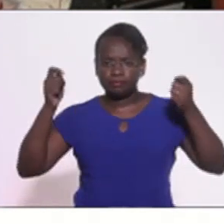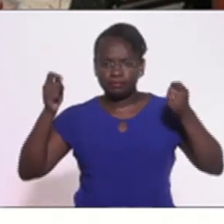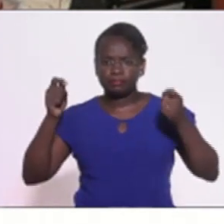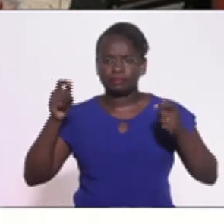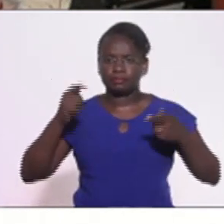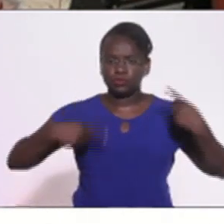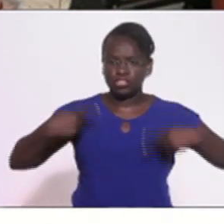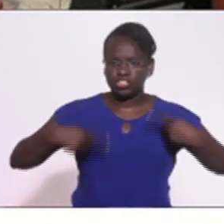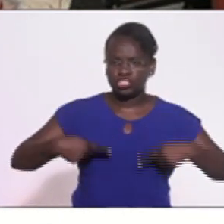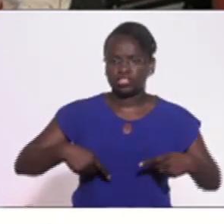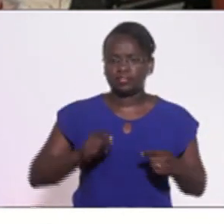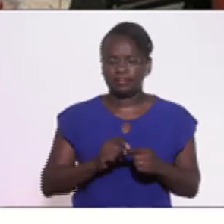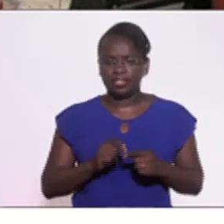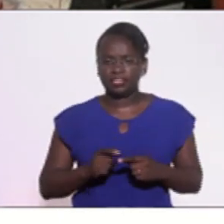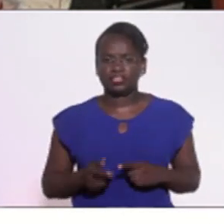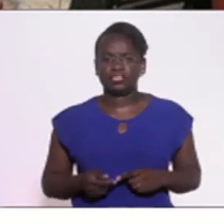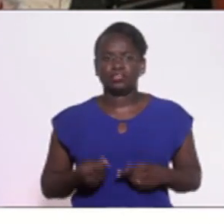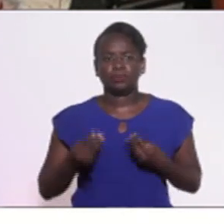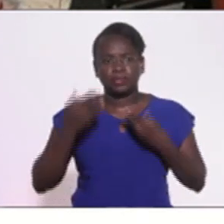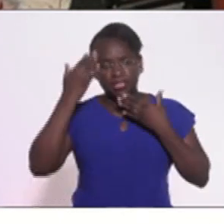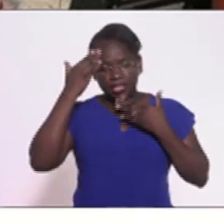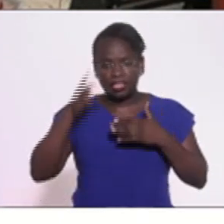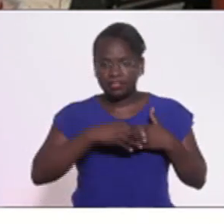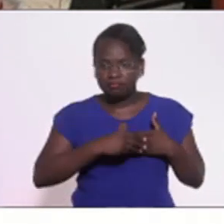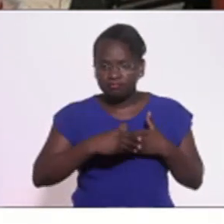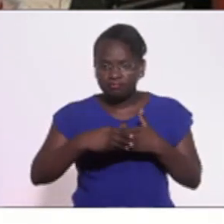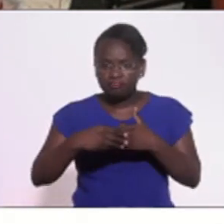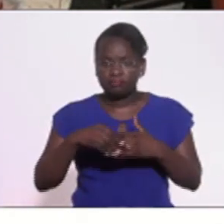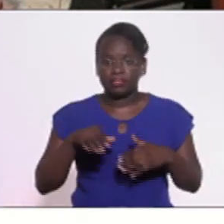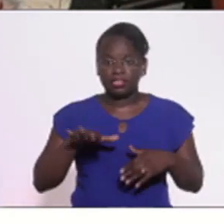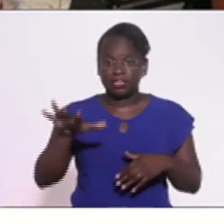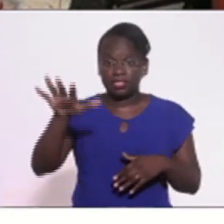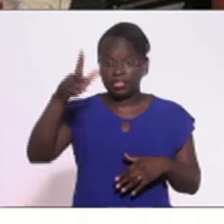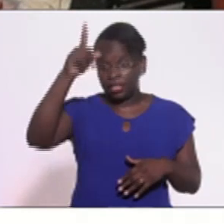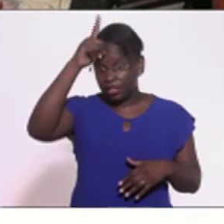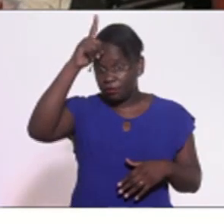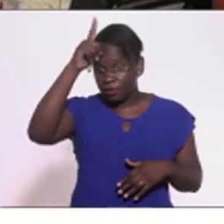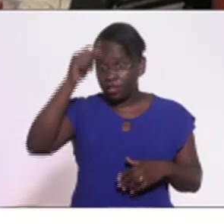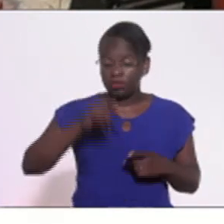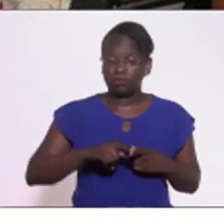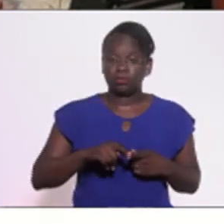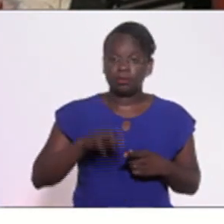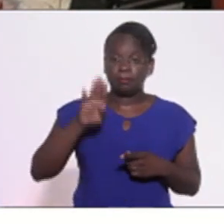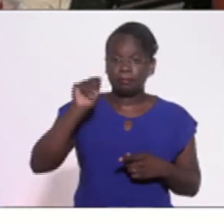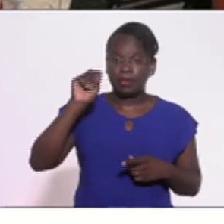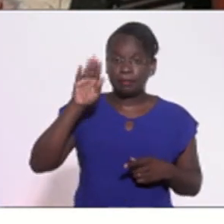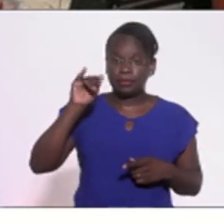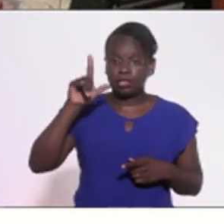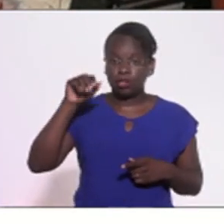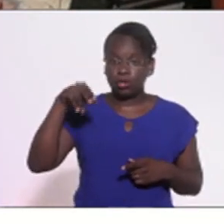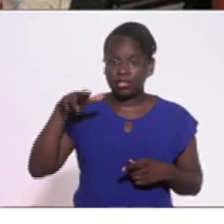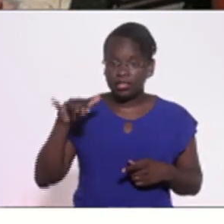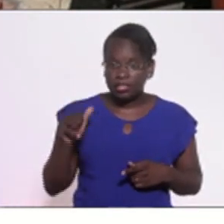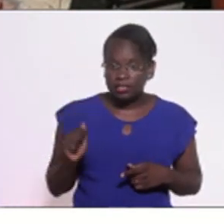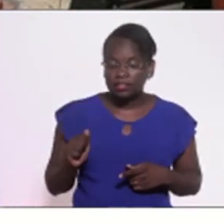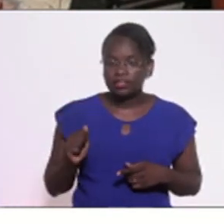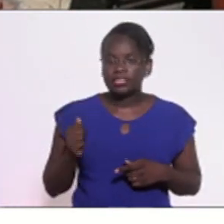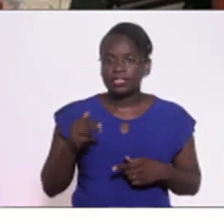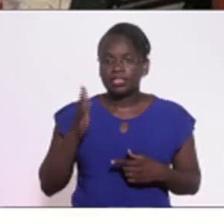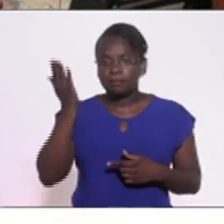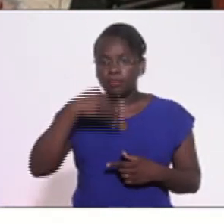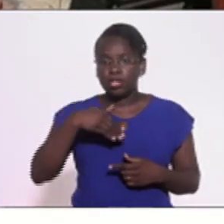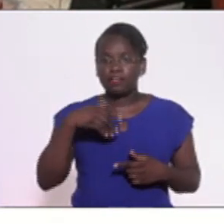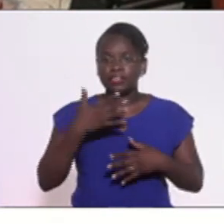você fazia. Obrigado por ter me levado no Morro do Alemão, no Morro da Babilônia, me mostrado um pouco